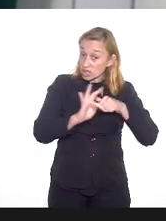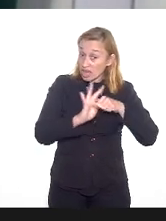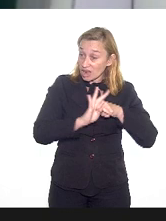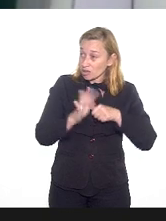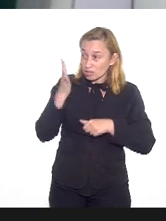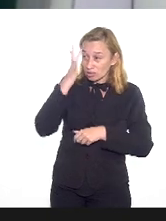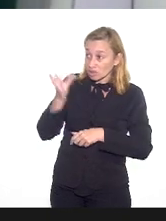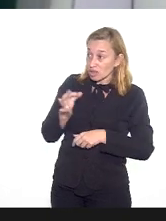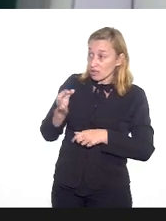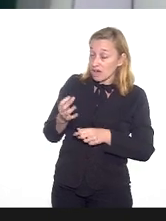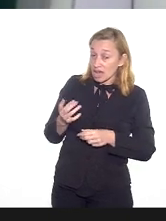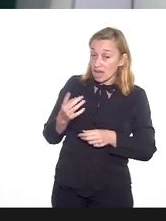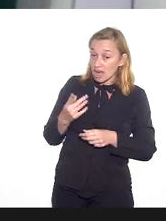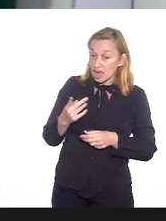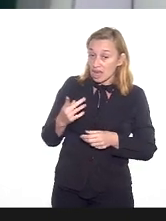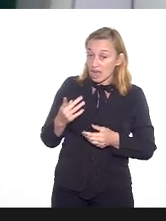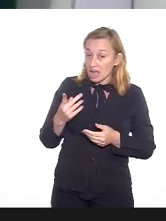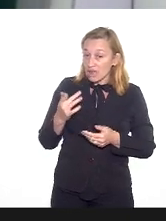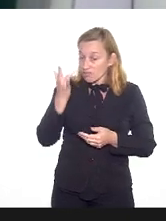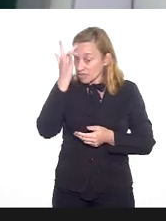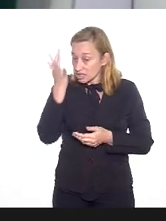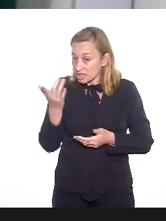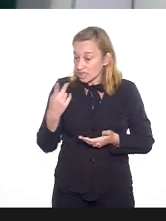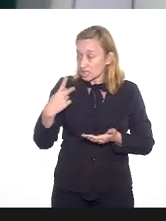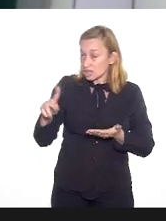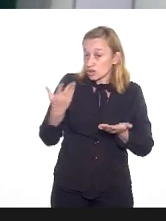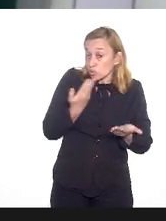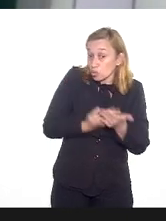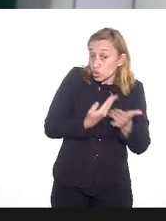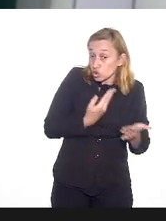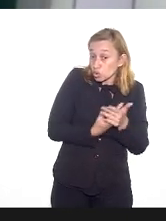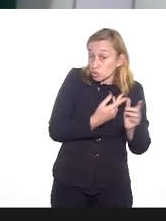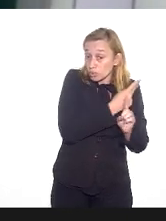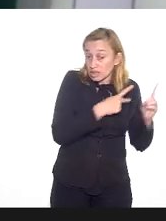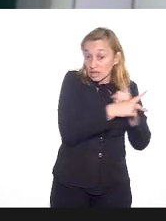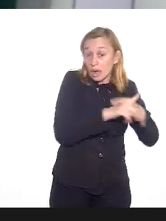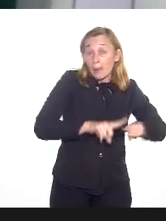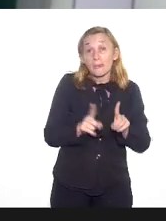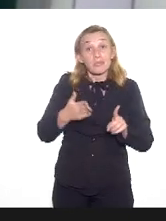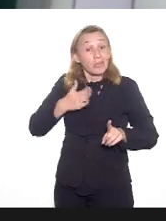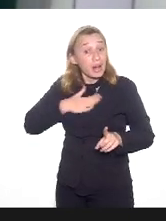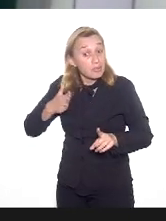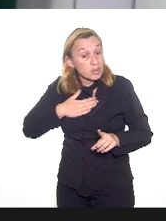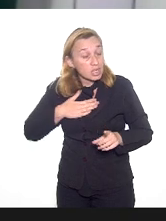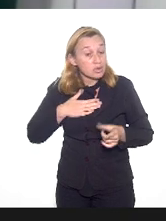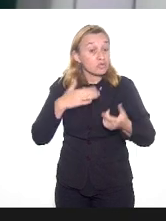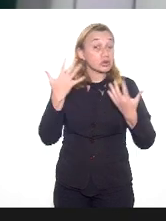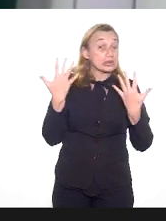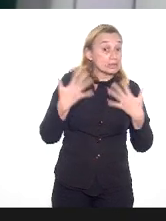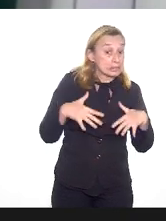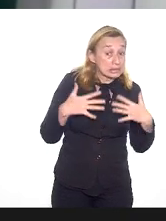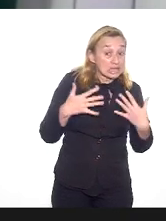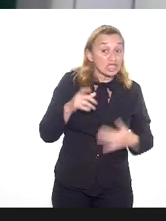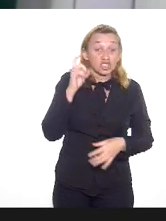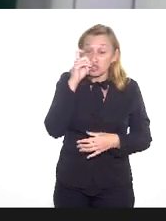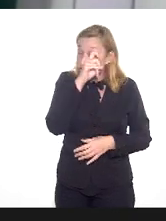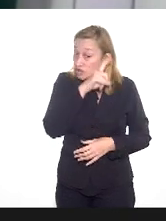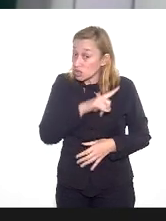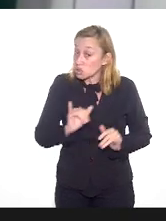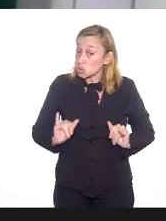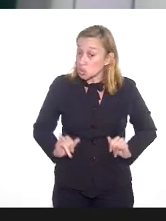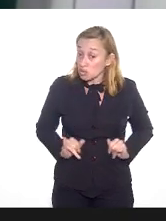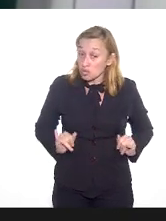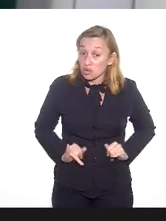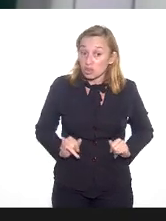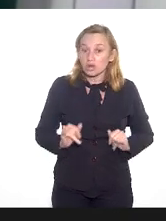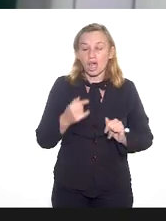tem no estudo do tema previdenciário, mas eu quero dizer que, para mim, foi um debate muito árduo, foi um estudo muito difícil de fazer, e